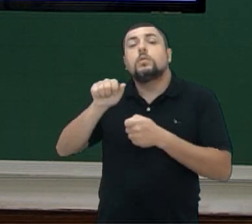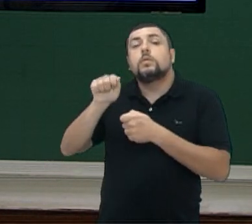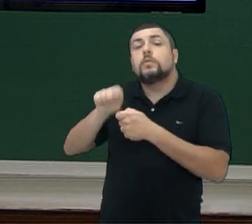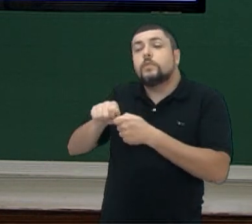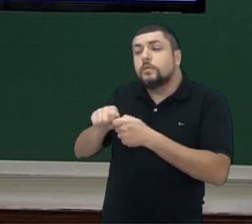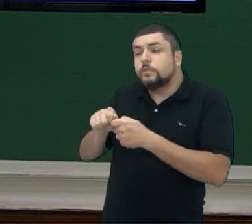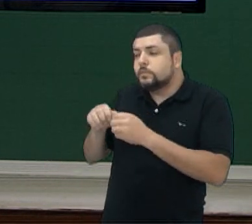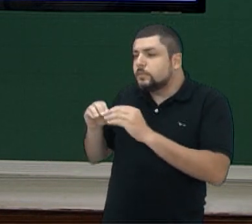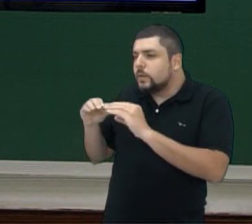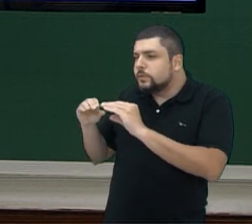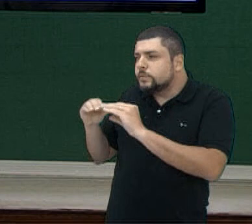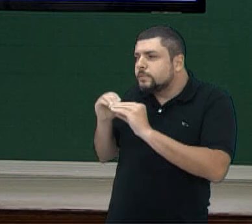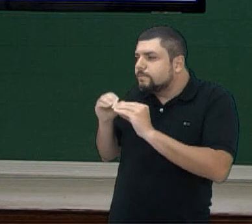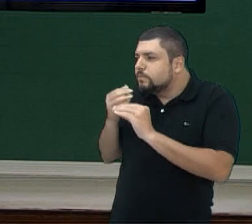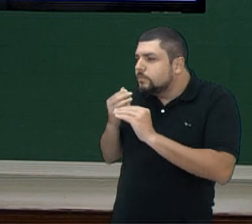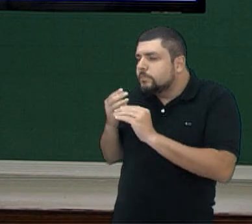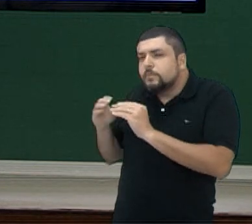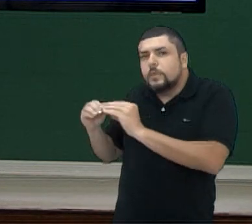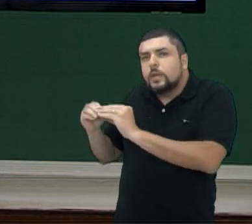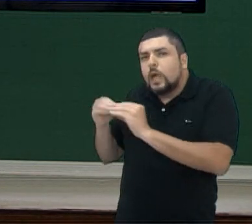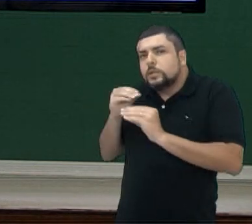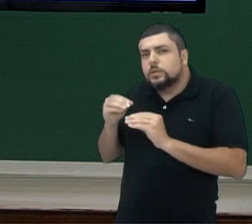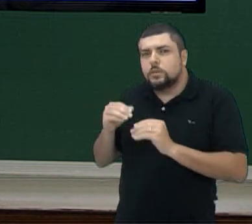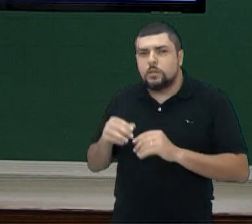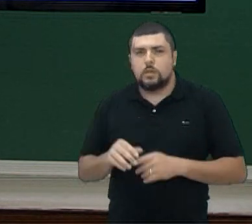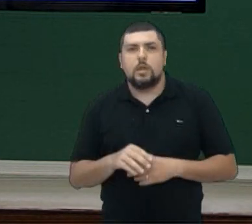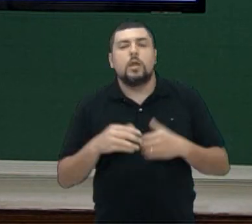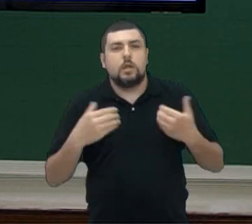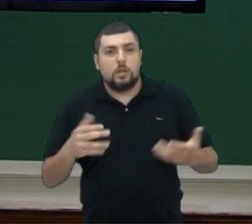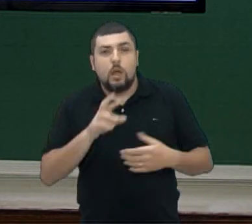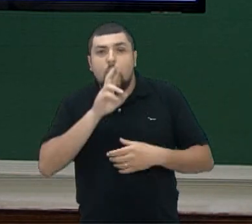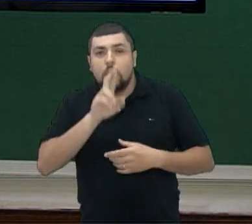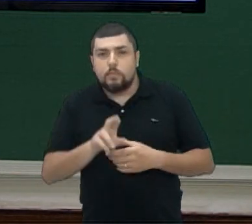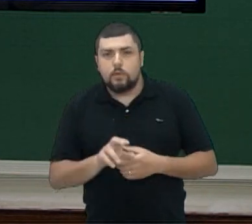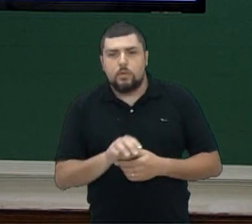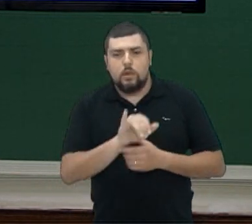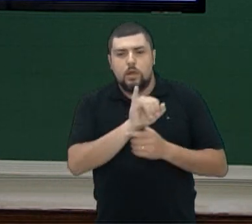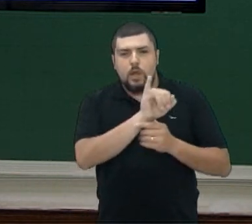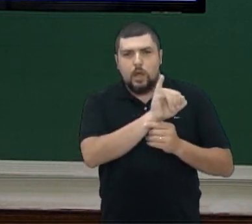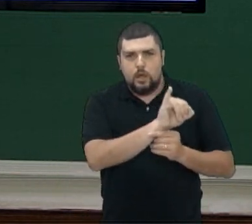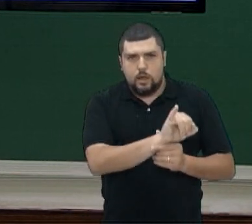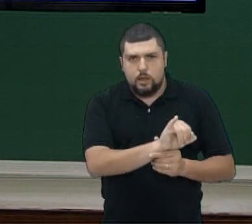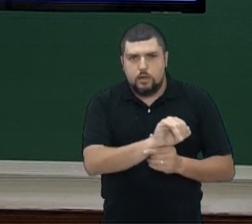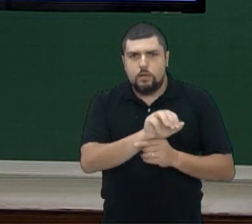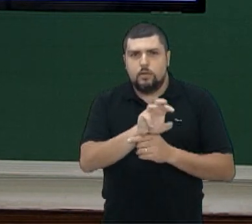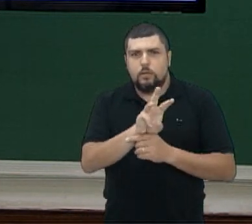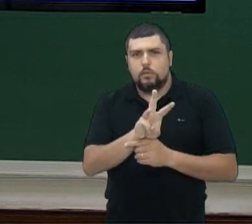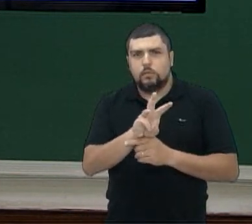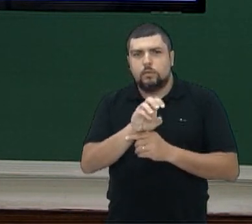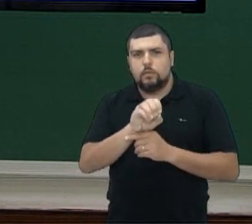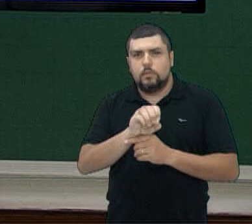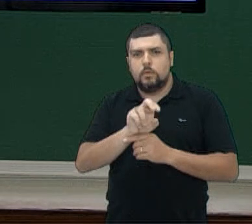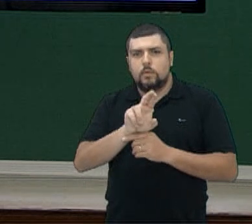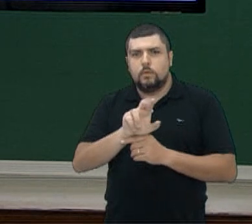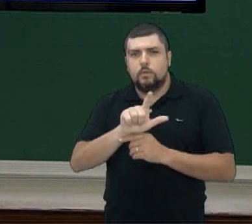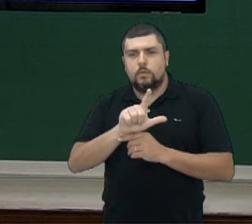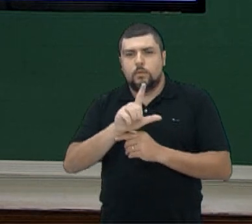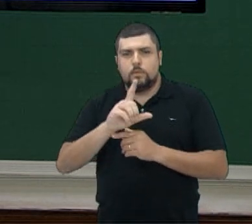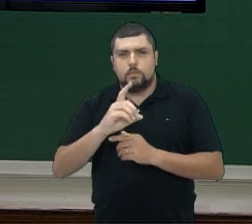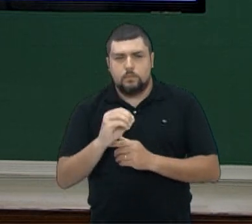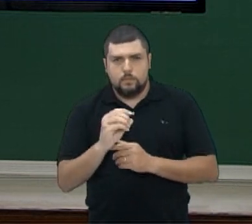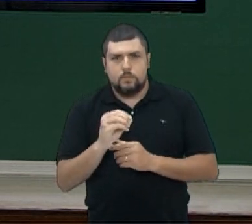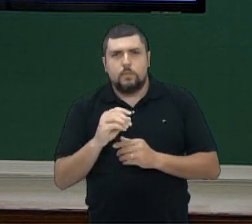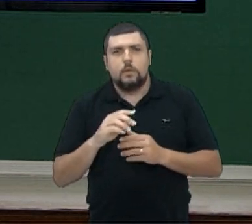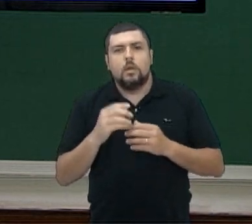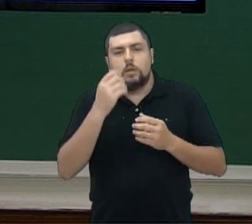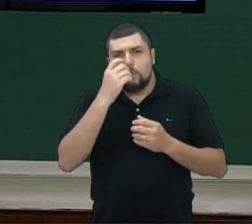I would, então a sua resposta ela começa desse jeito, I would, ok? E se você quiser, você pode utilizar uma